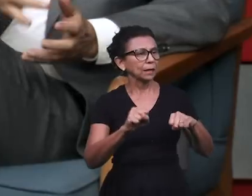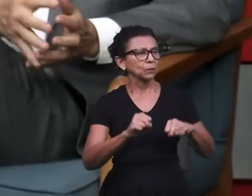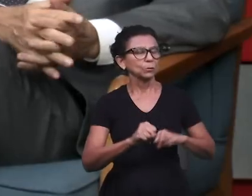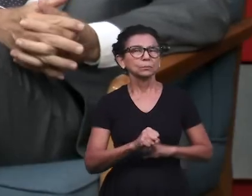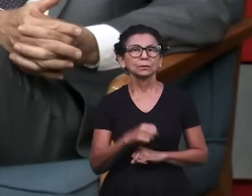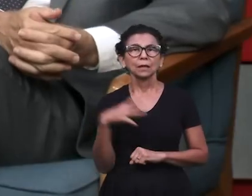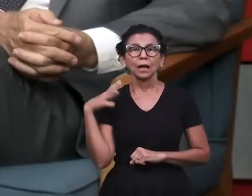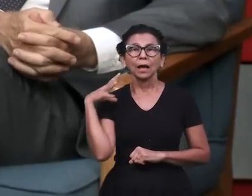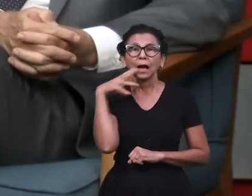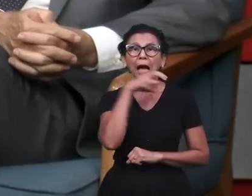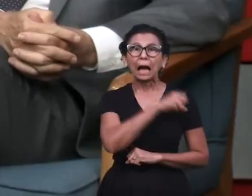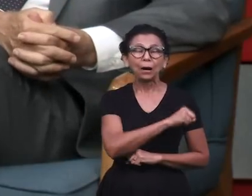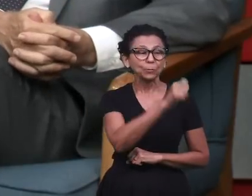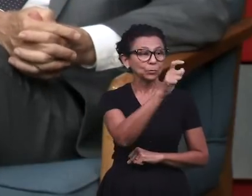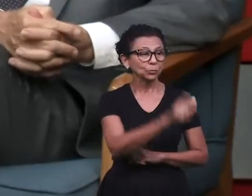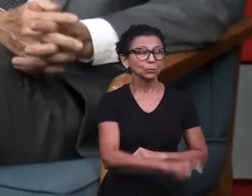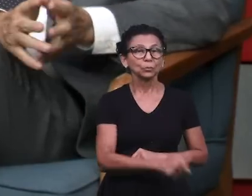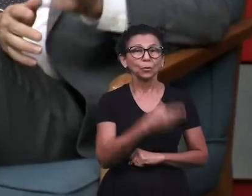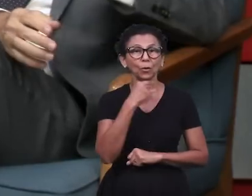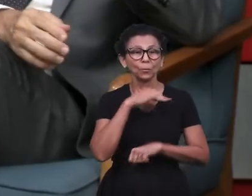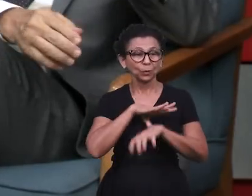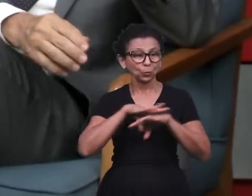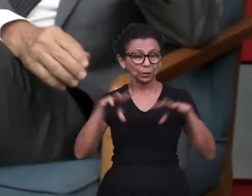Imediatamente, aquele homem foi curado.